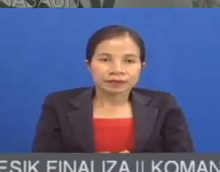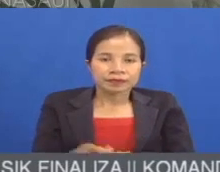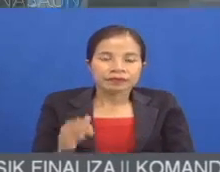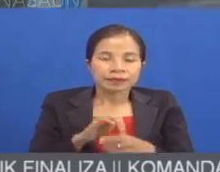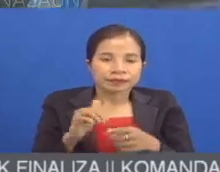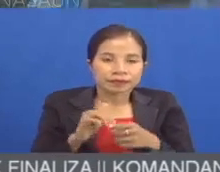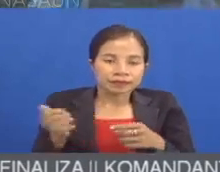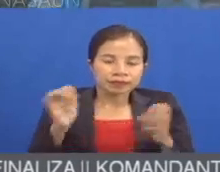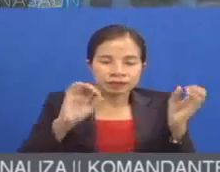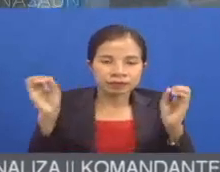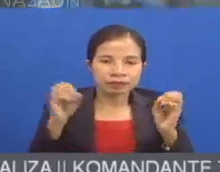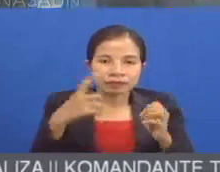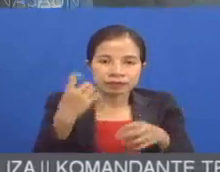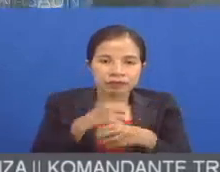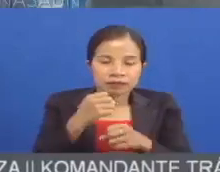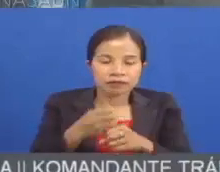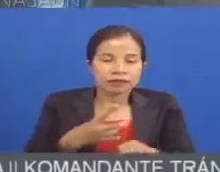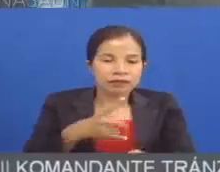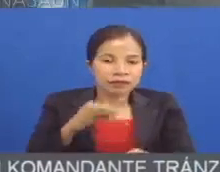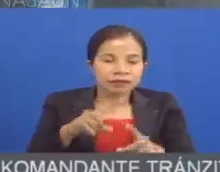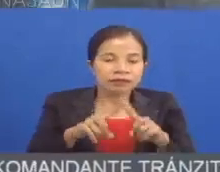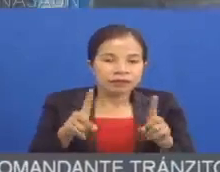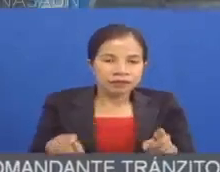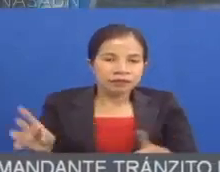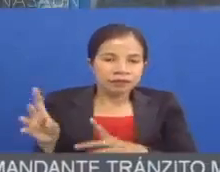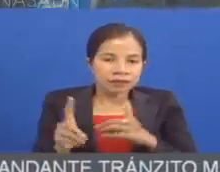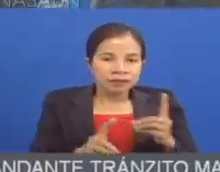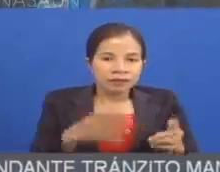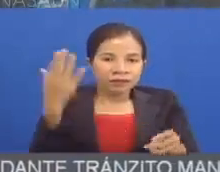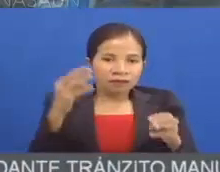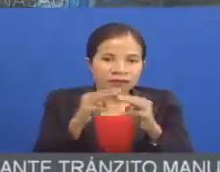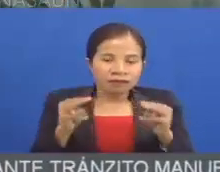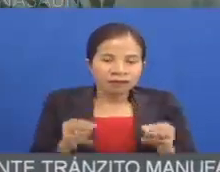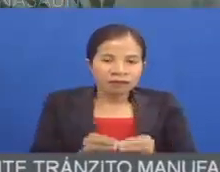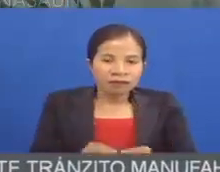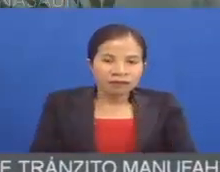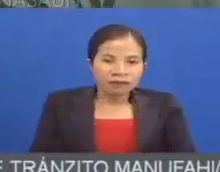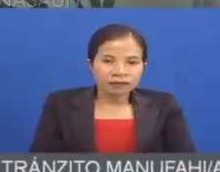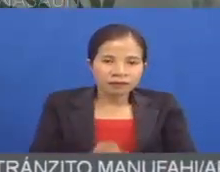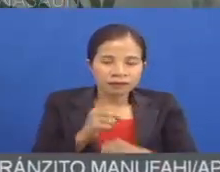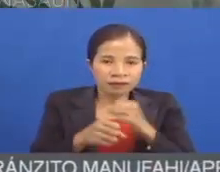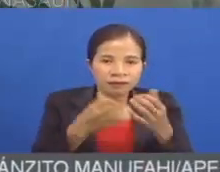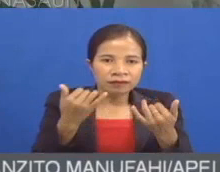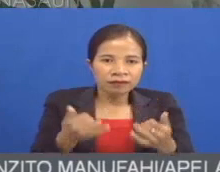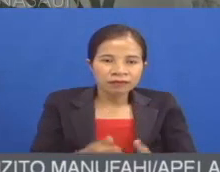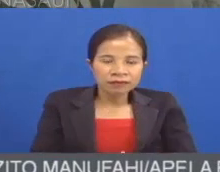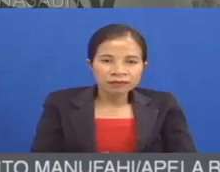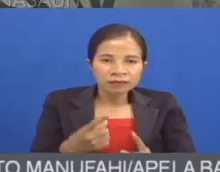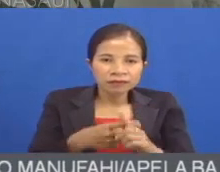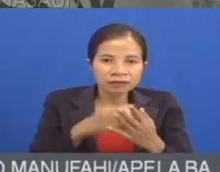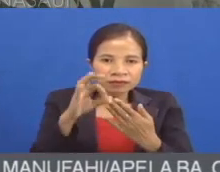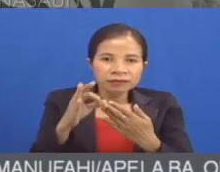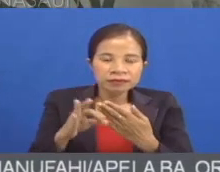Hirakne, la os halodet e a capital dili, mas be se implementa mos e a município. E a tina nida, né? E a fulan